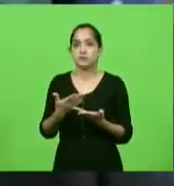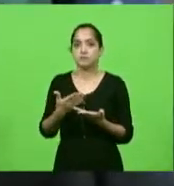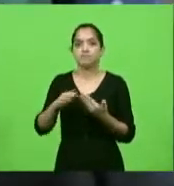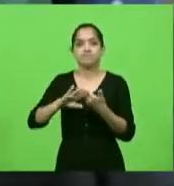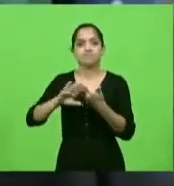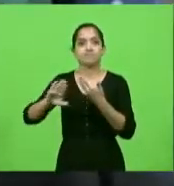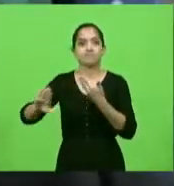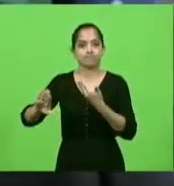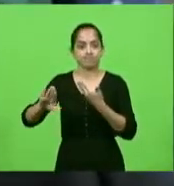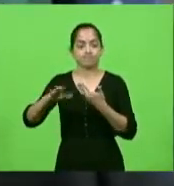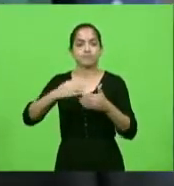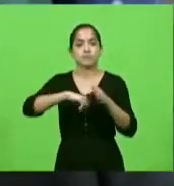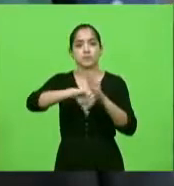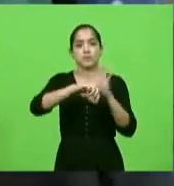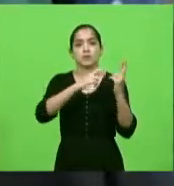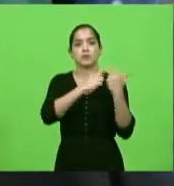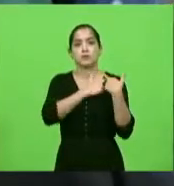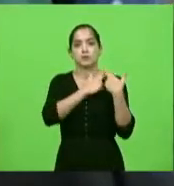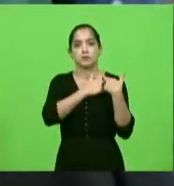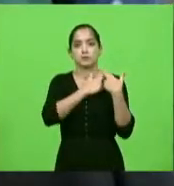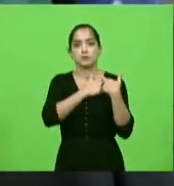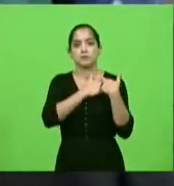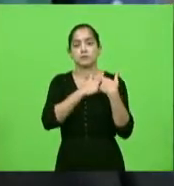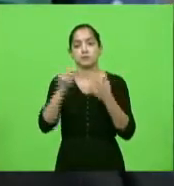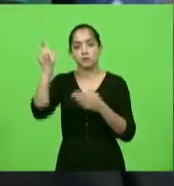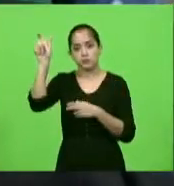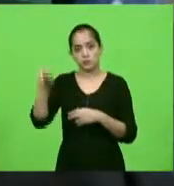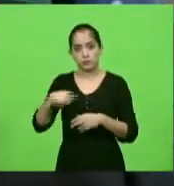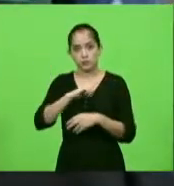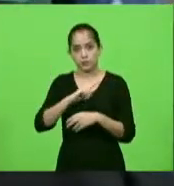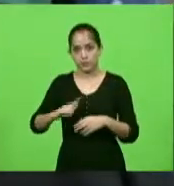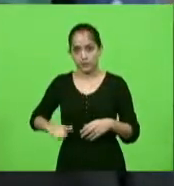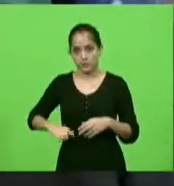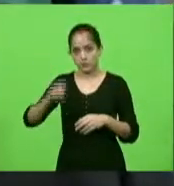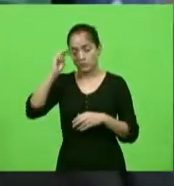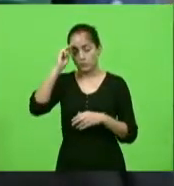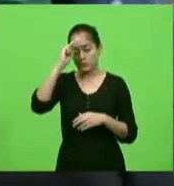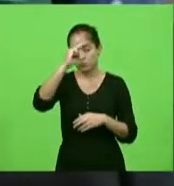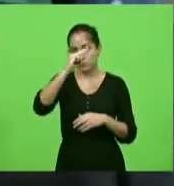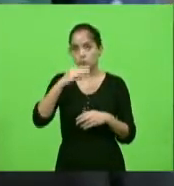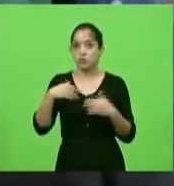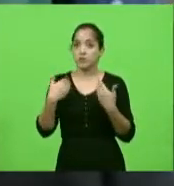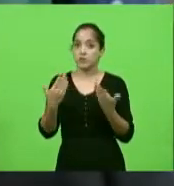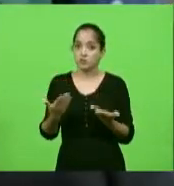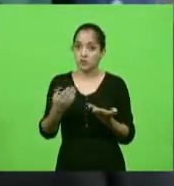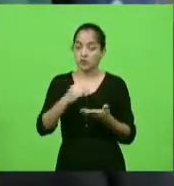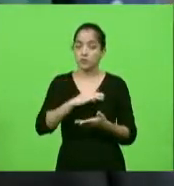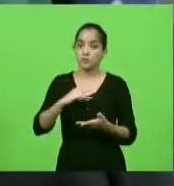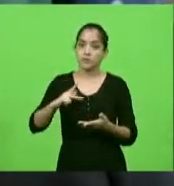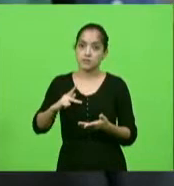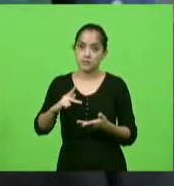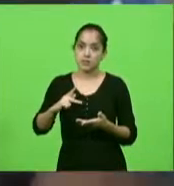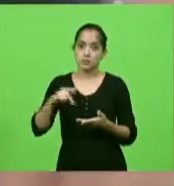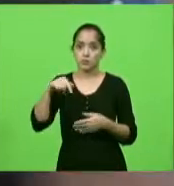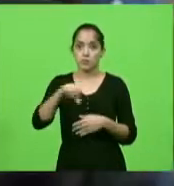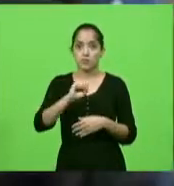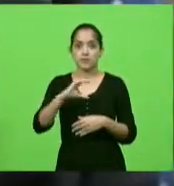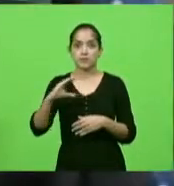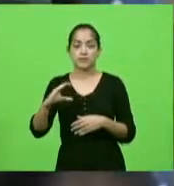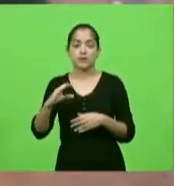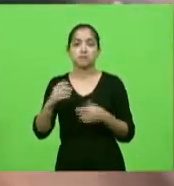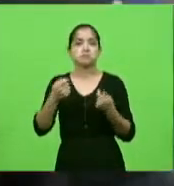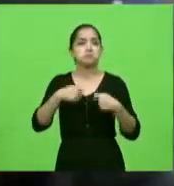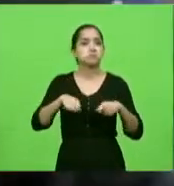conduta típica de crime de responsabilidade do governador do Estado, Carlos Moisés da Silva, já que o Ministério Público de Santa Catarina não